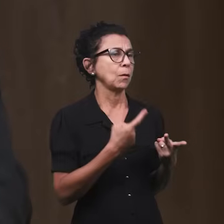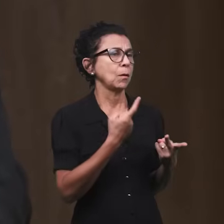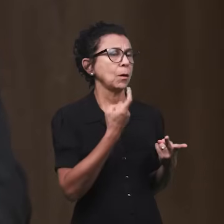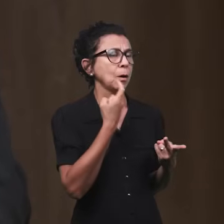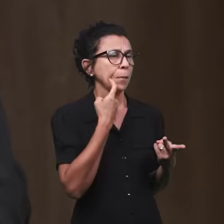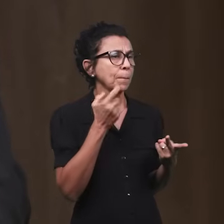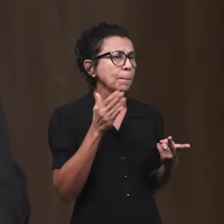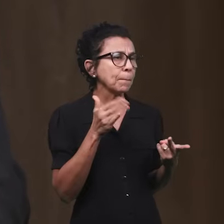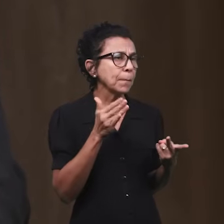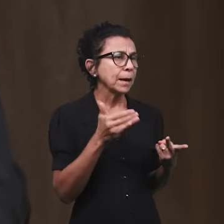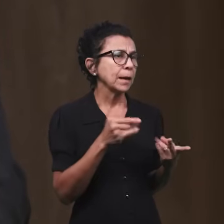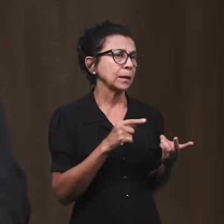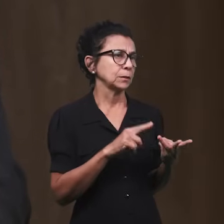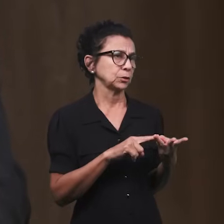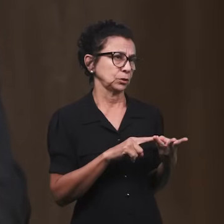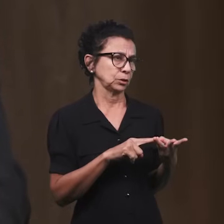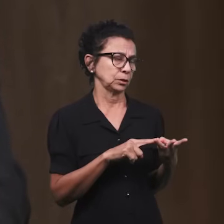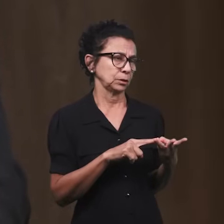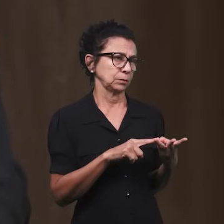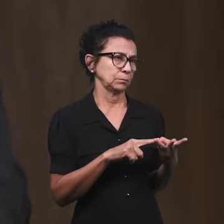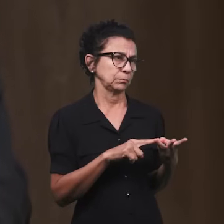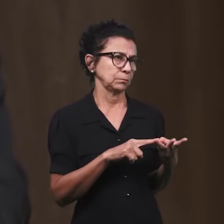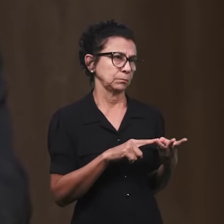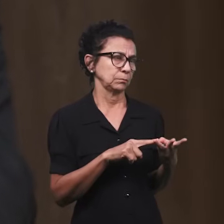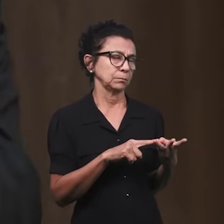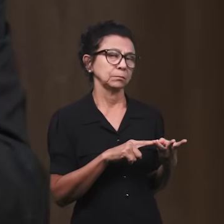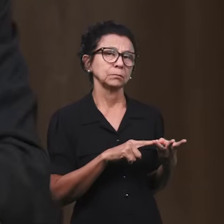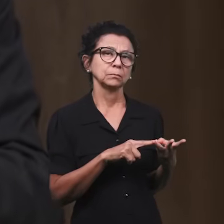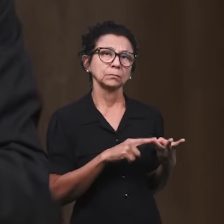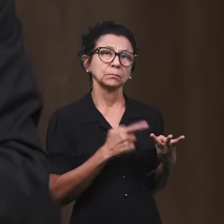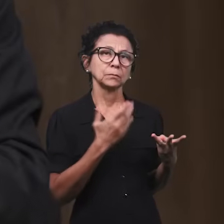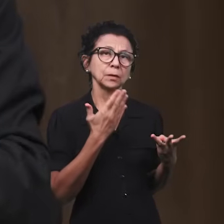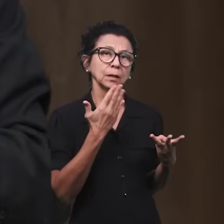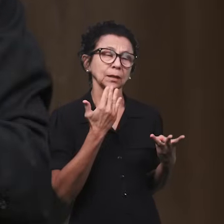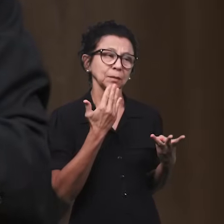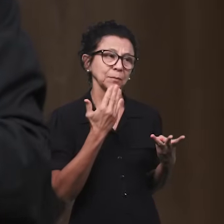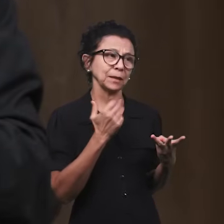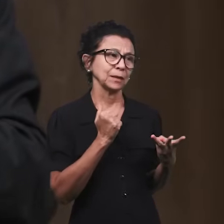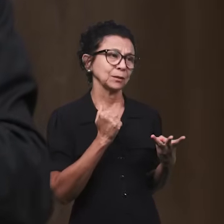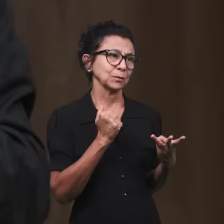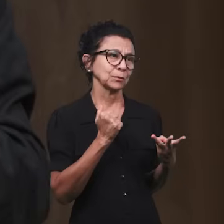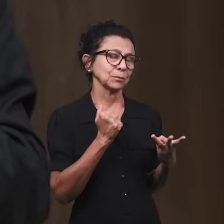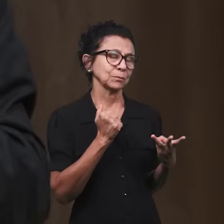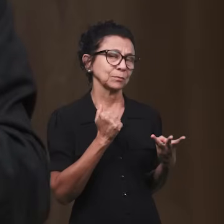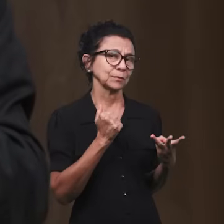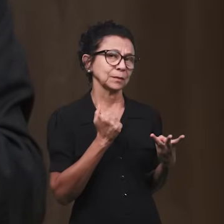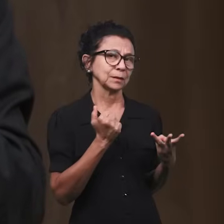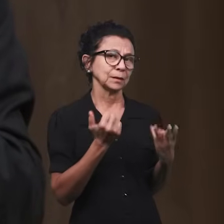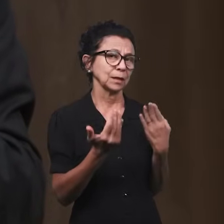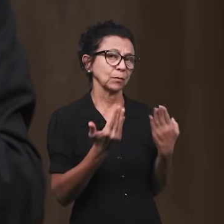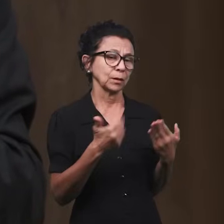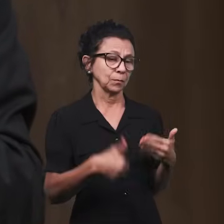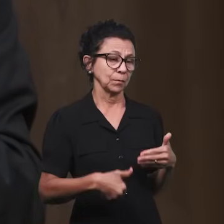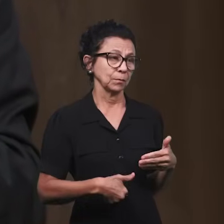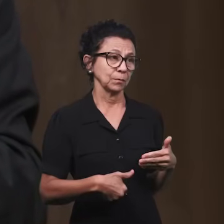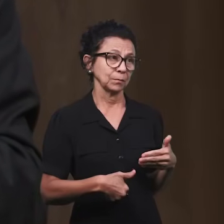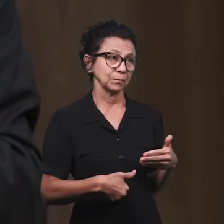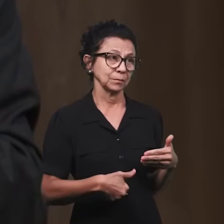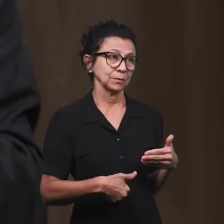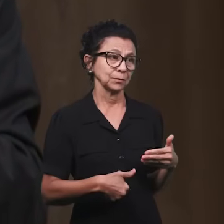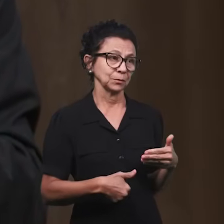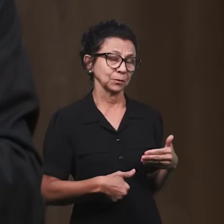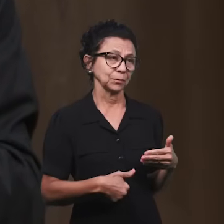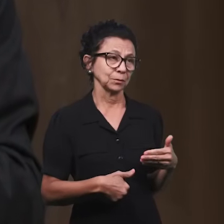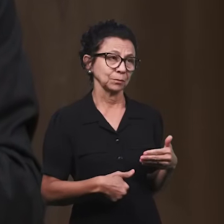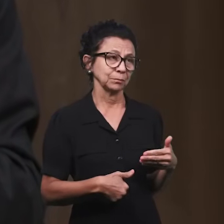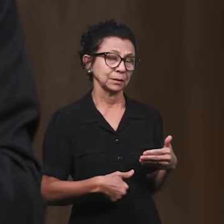Tudo é comida. Tudo Alimento. É alimento, ou seja, então fala de uma fome. Muito bom. Né? Os filhos,